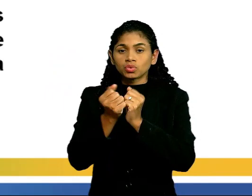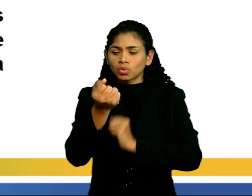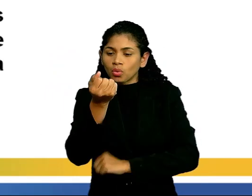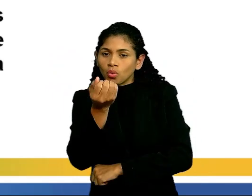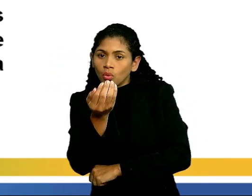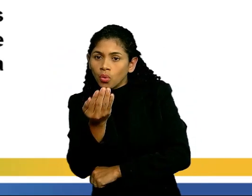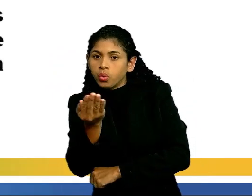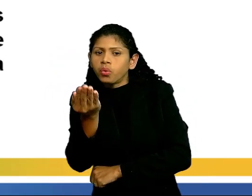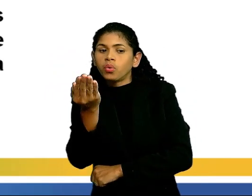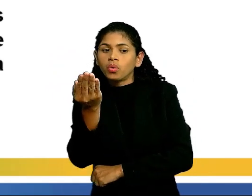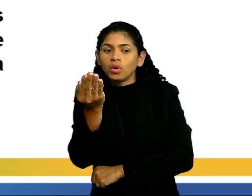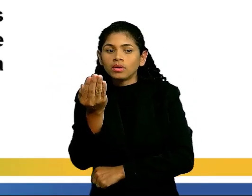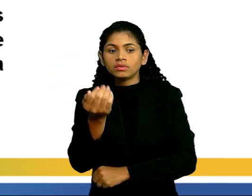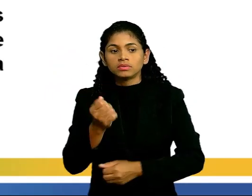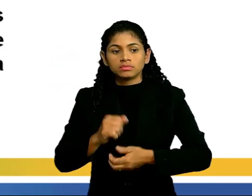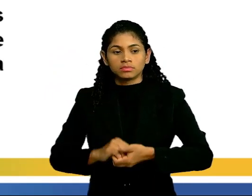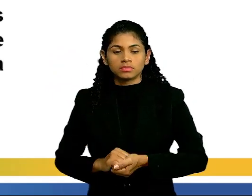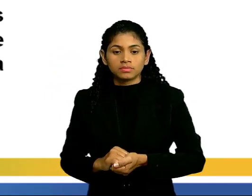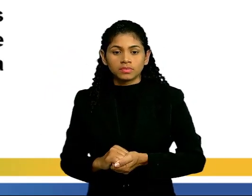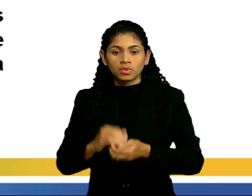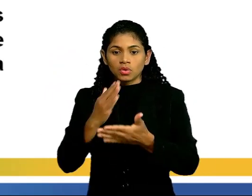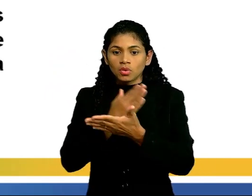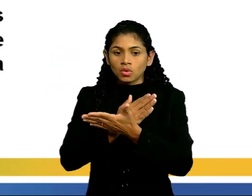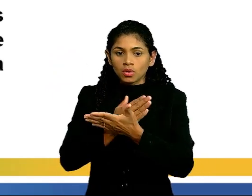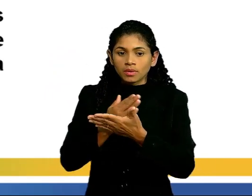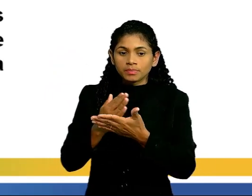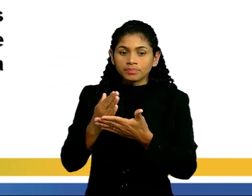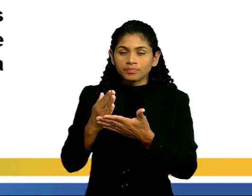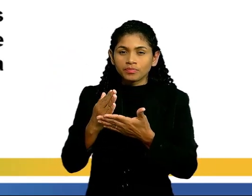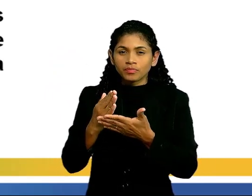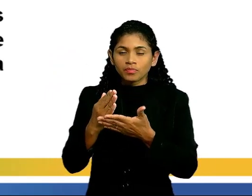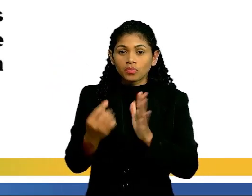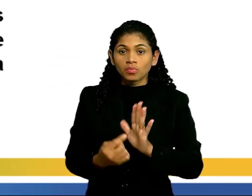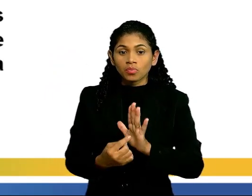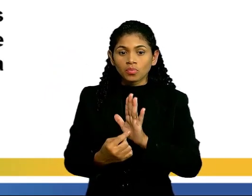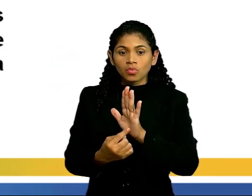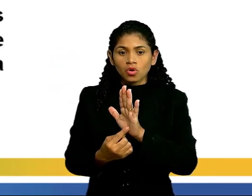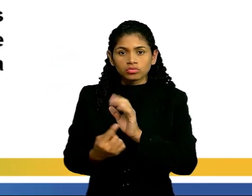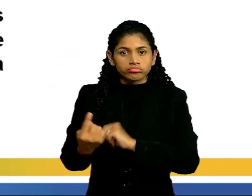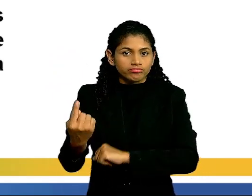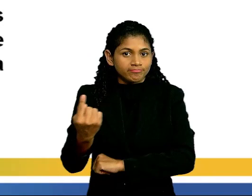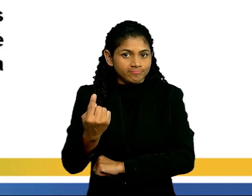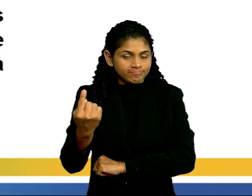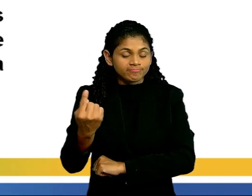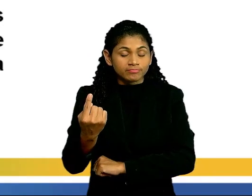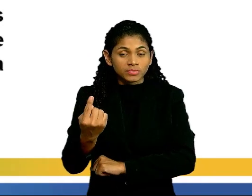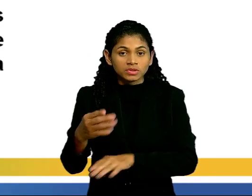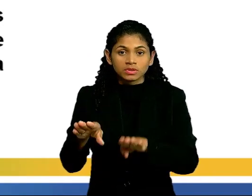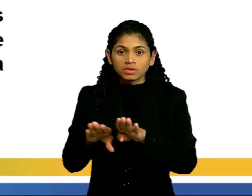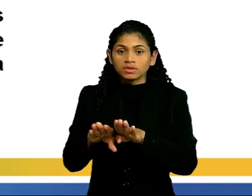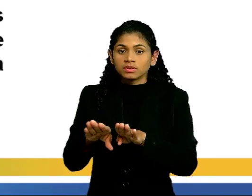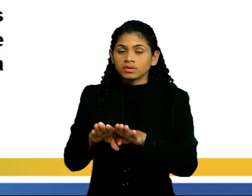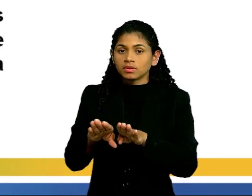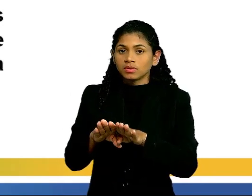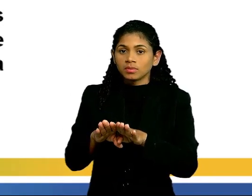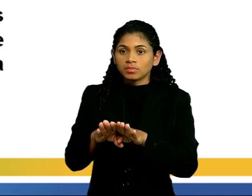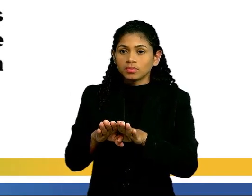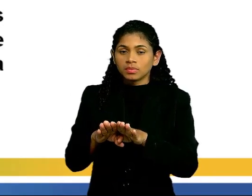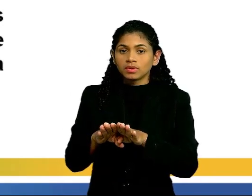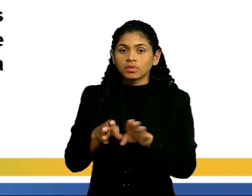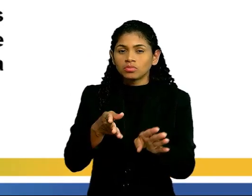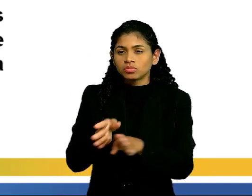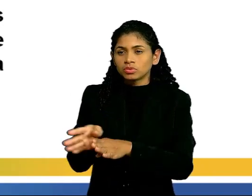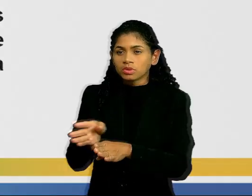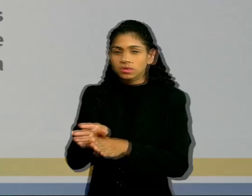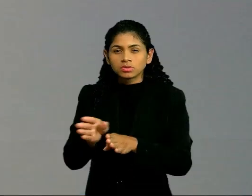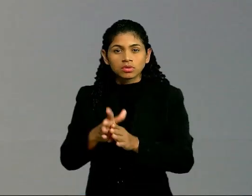o comer-se ele aparece no singular, e quando a autora se dirige aos filhos, que estão no plural,